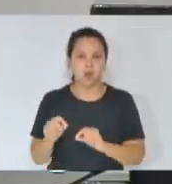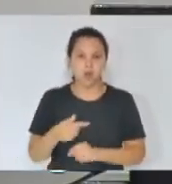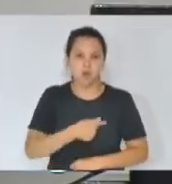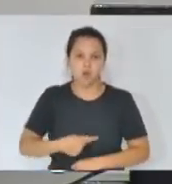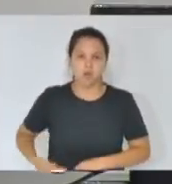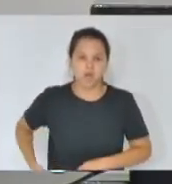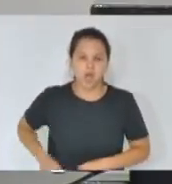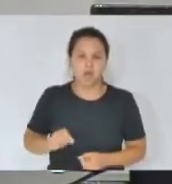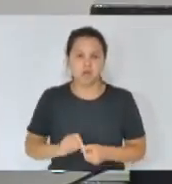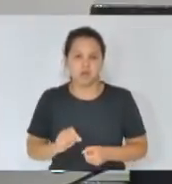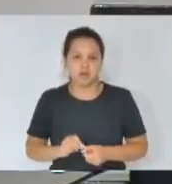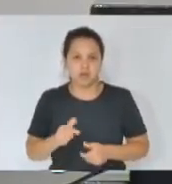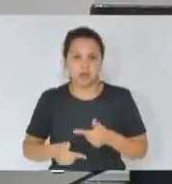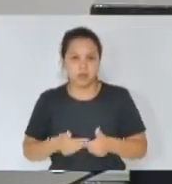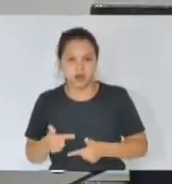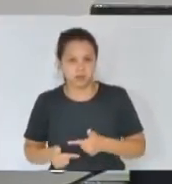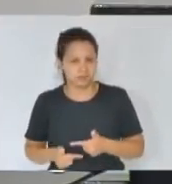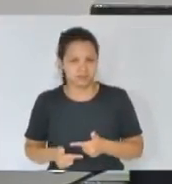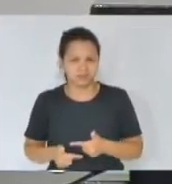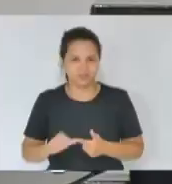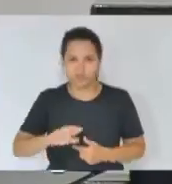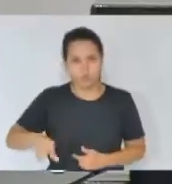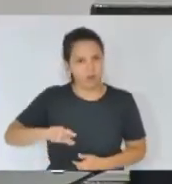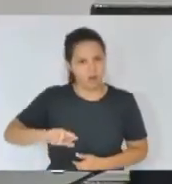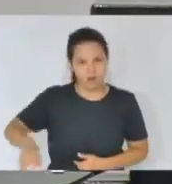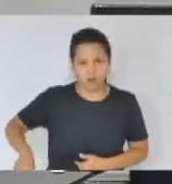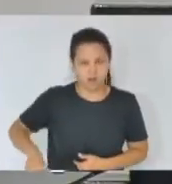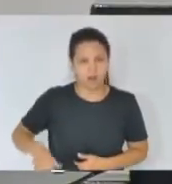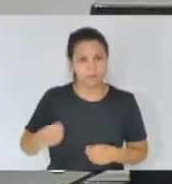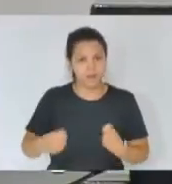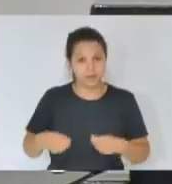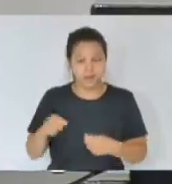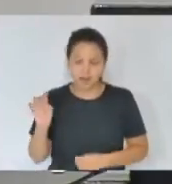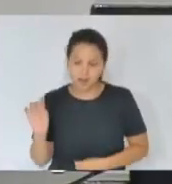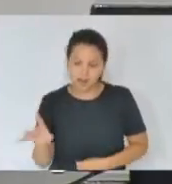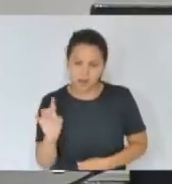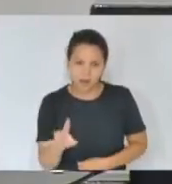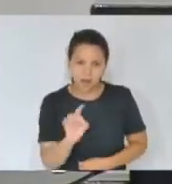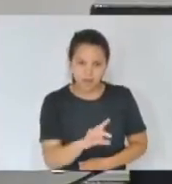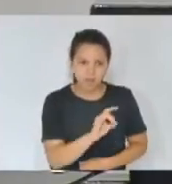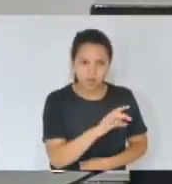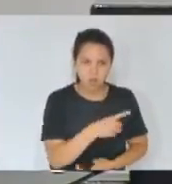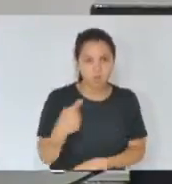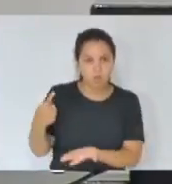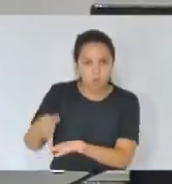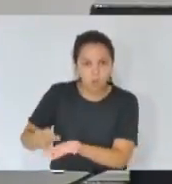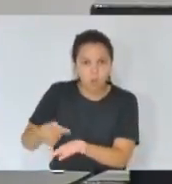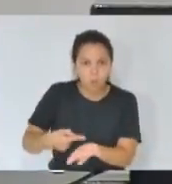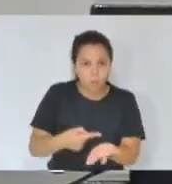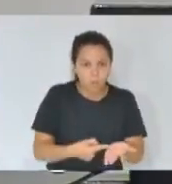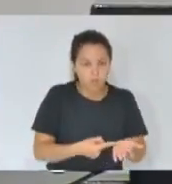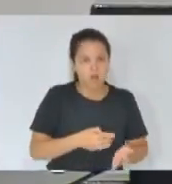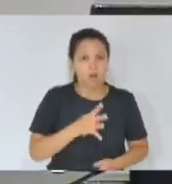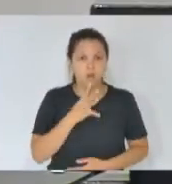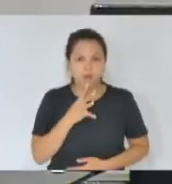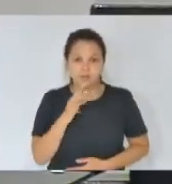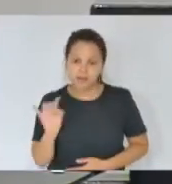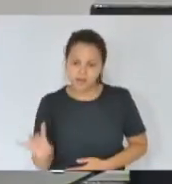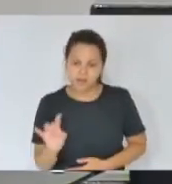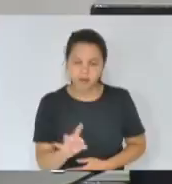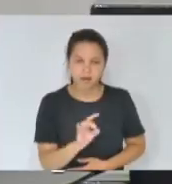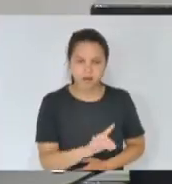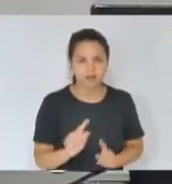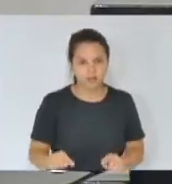é isso. É se comprometer com cada prefeito, com cada desafio, conhecer cada desafio.